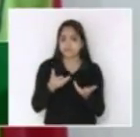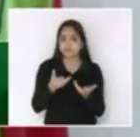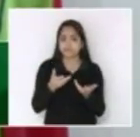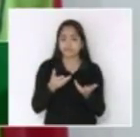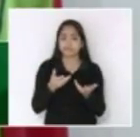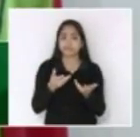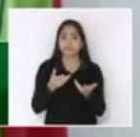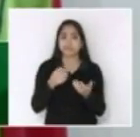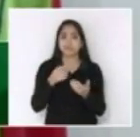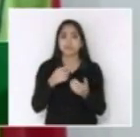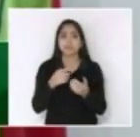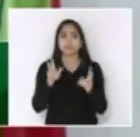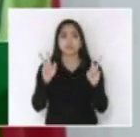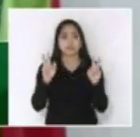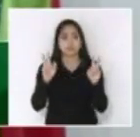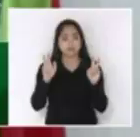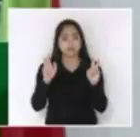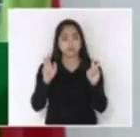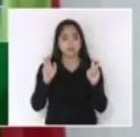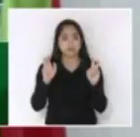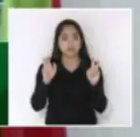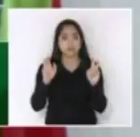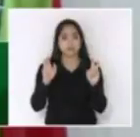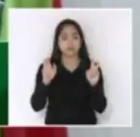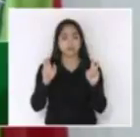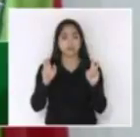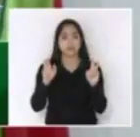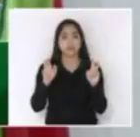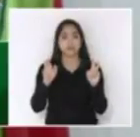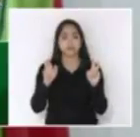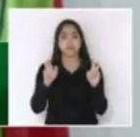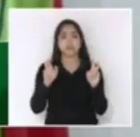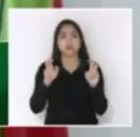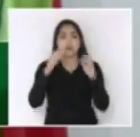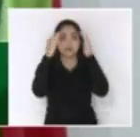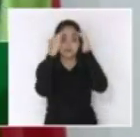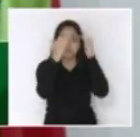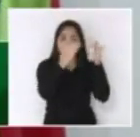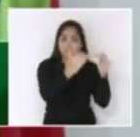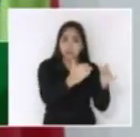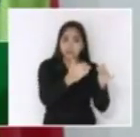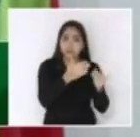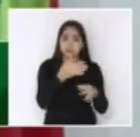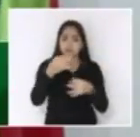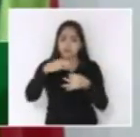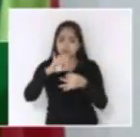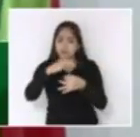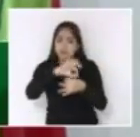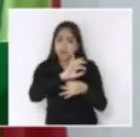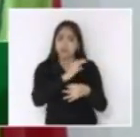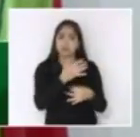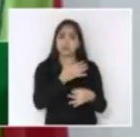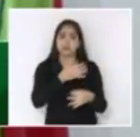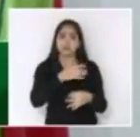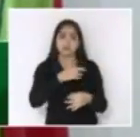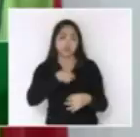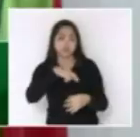parêntese, me referindo aqui sobre o profundo respeito que tenho sobre as instituições religiosas